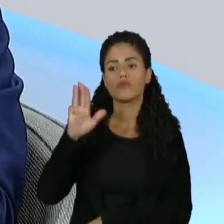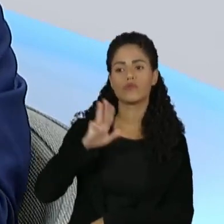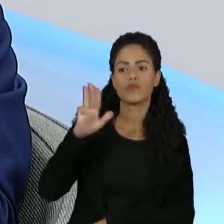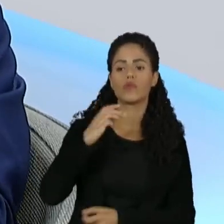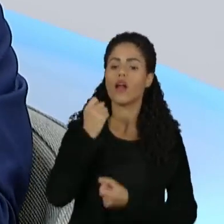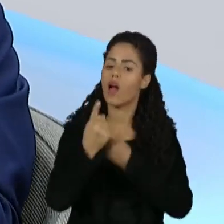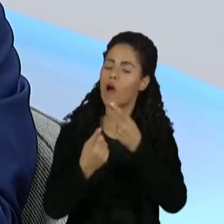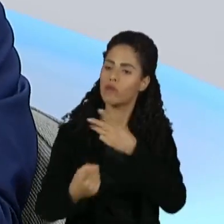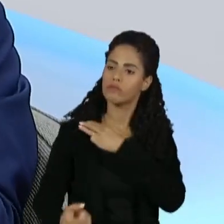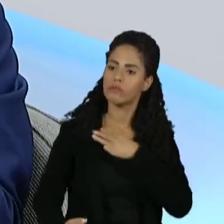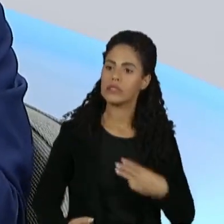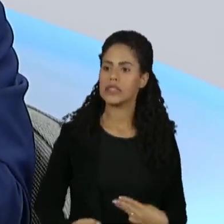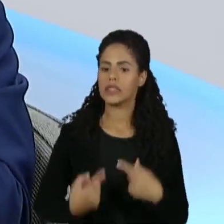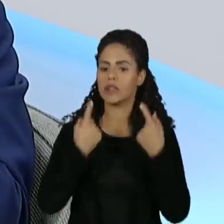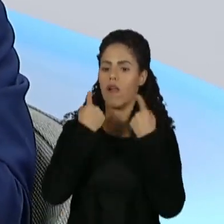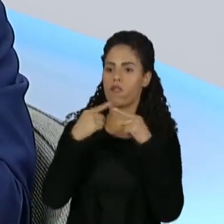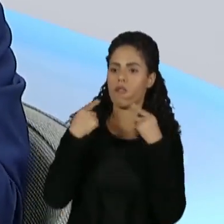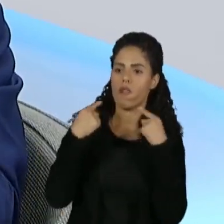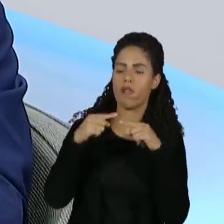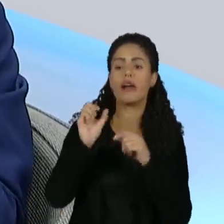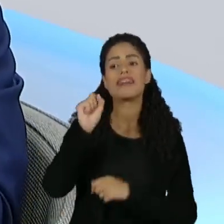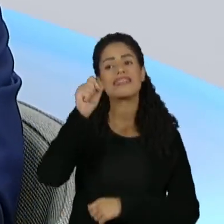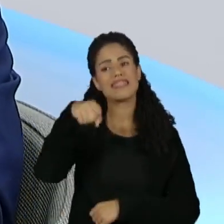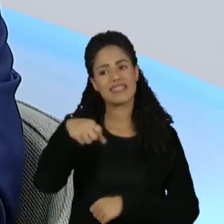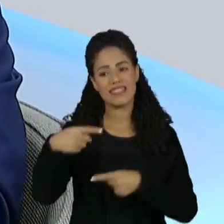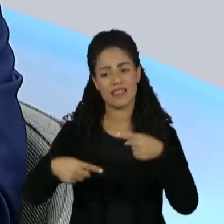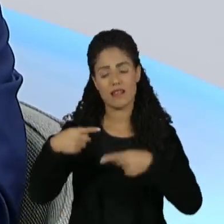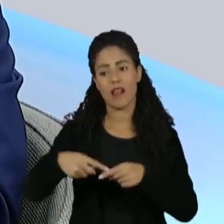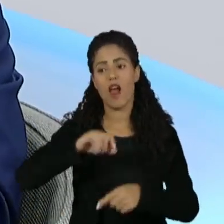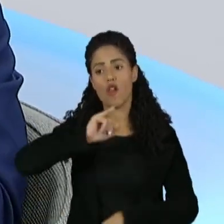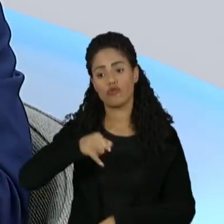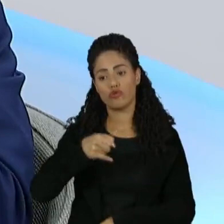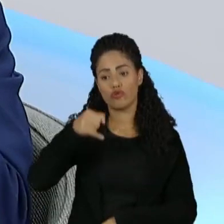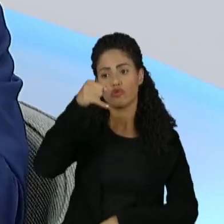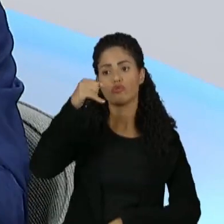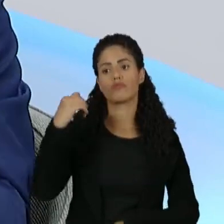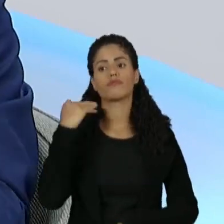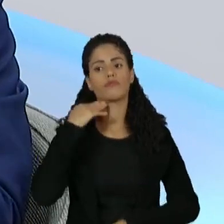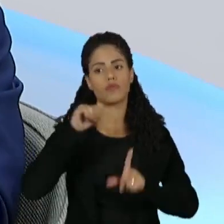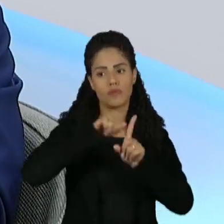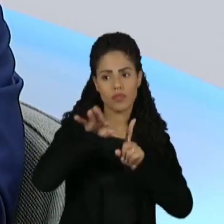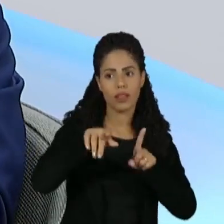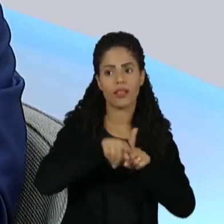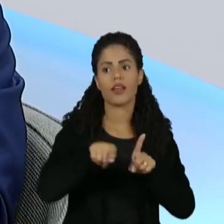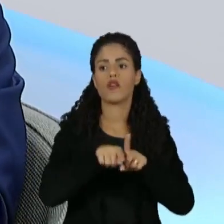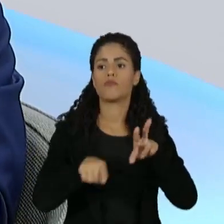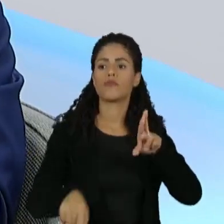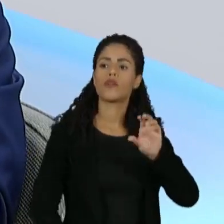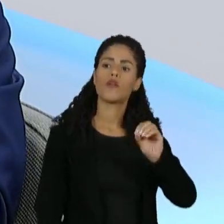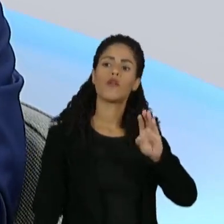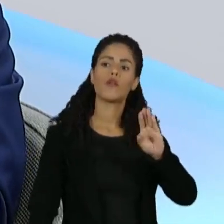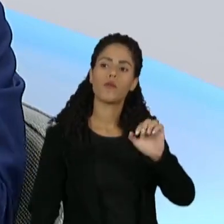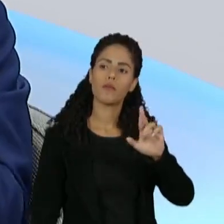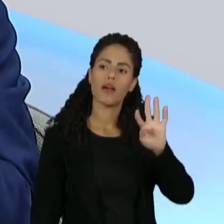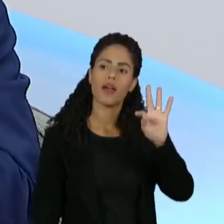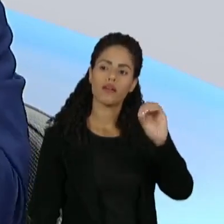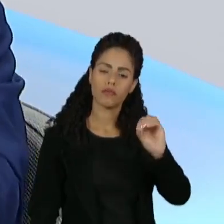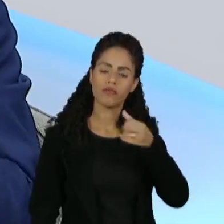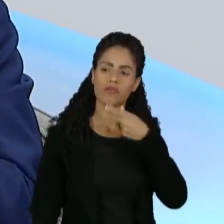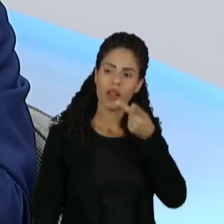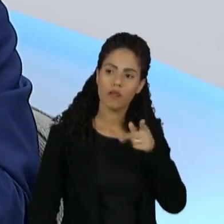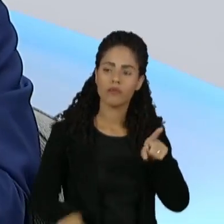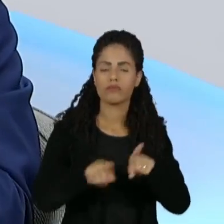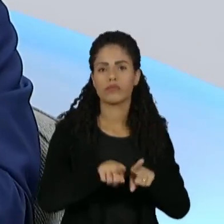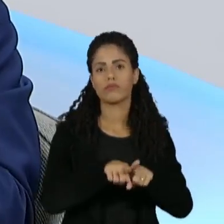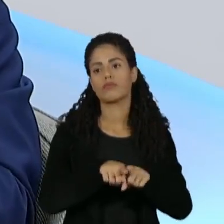ministros criticaram de forma muito dura a política de juros do banco central o presidente Roberto Campos Neto e até